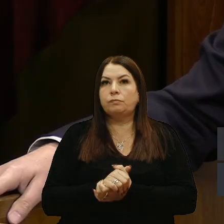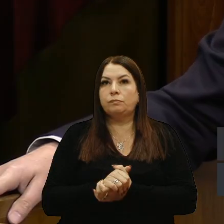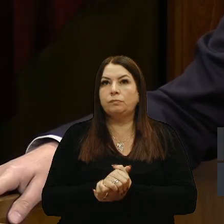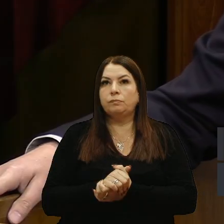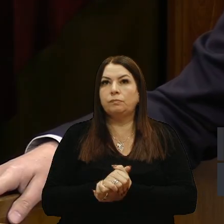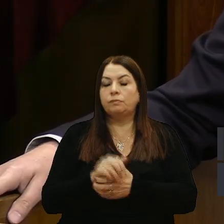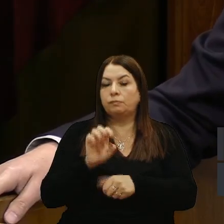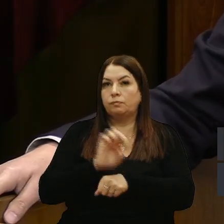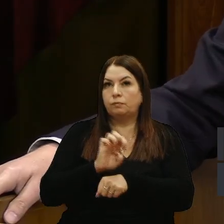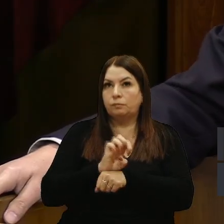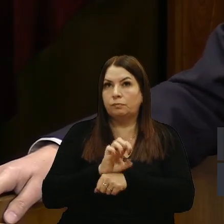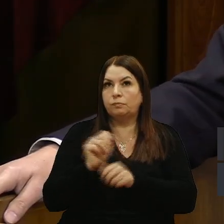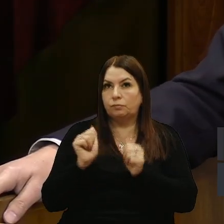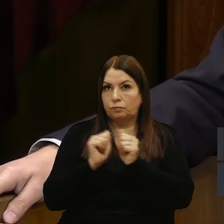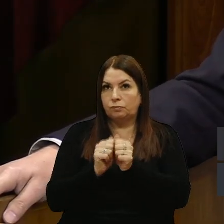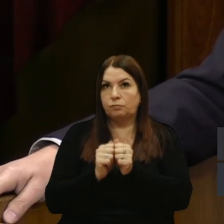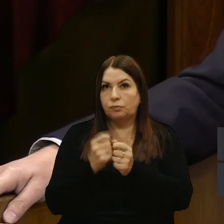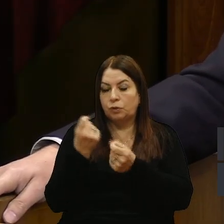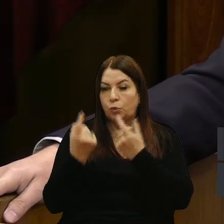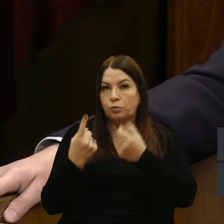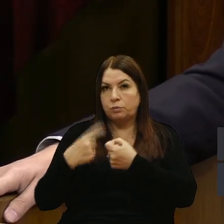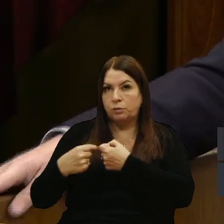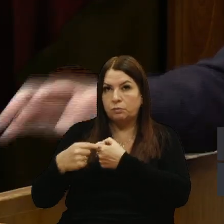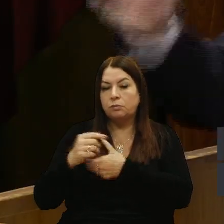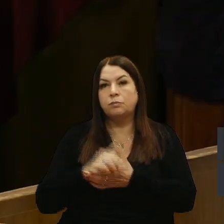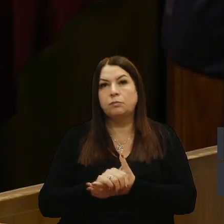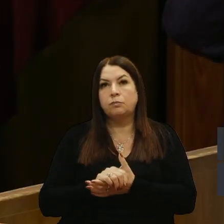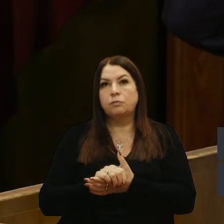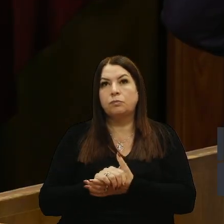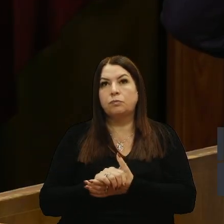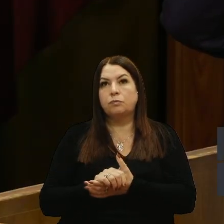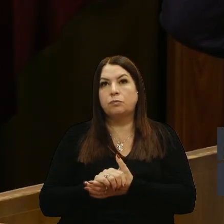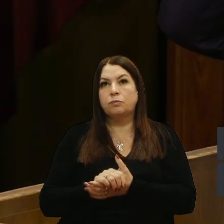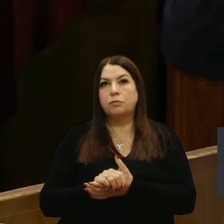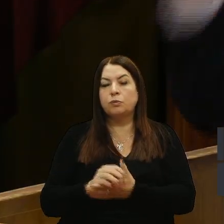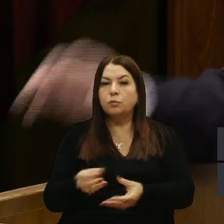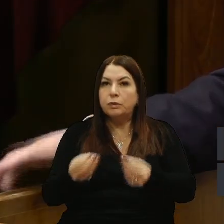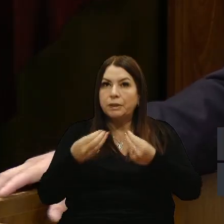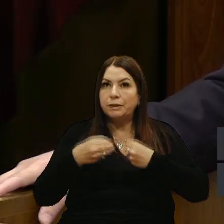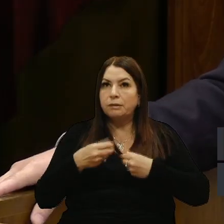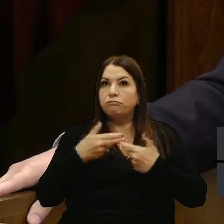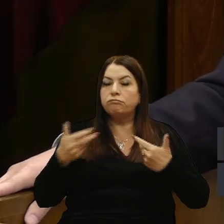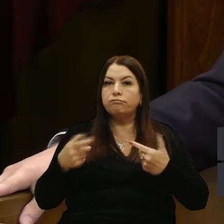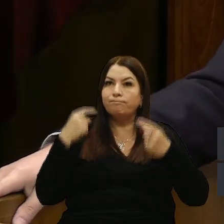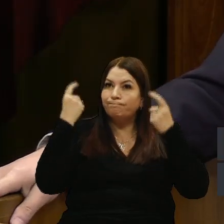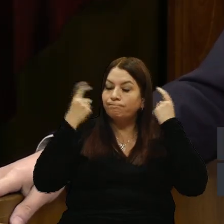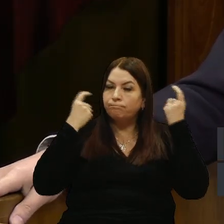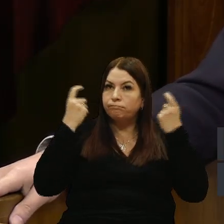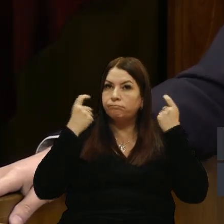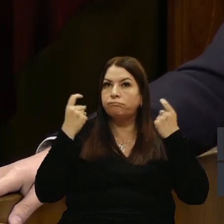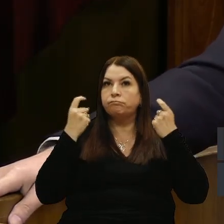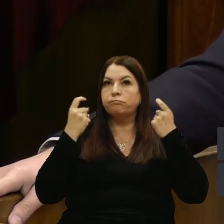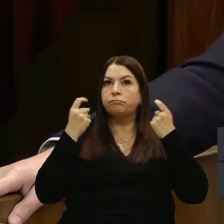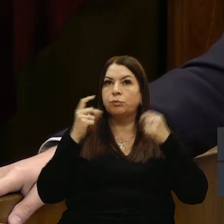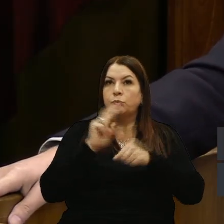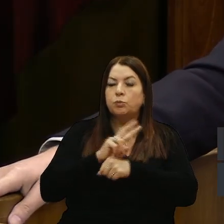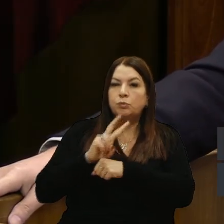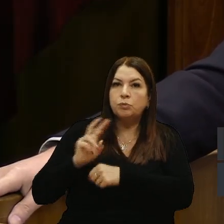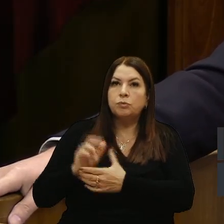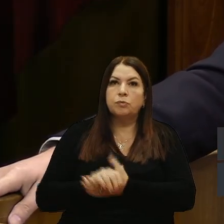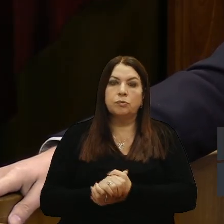do estado, através de alguns municípios, a qual nos trouxe uma grande preocupação e uma